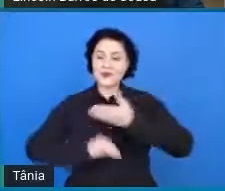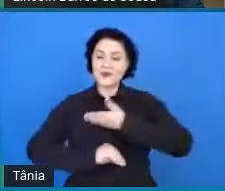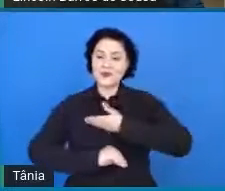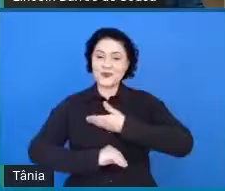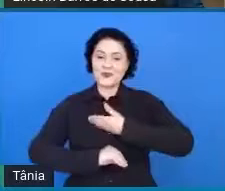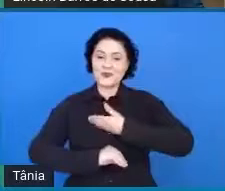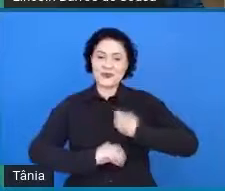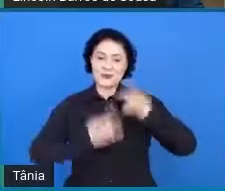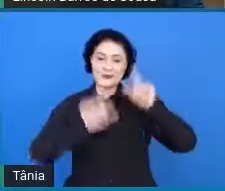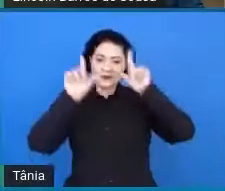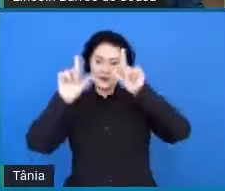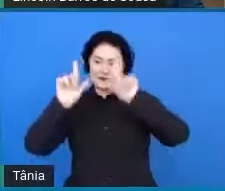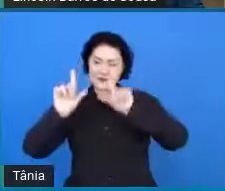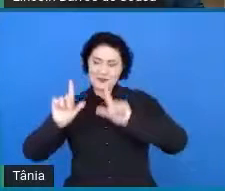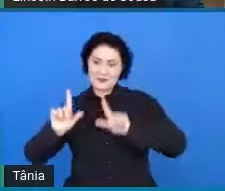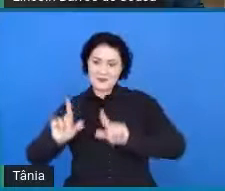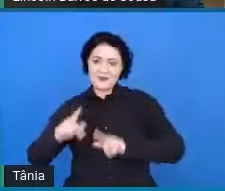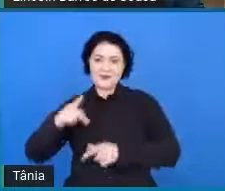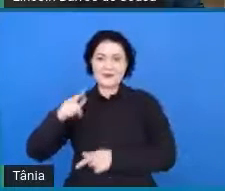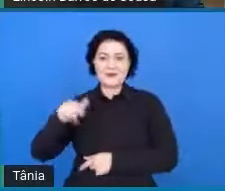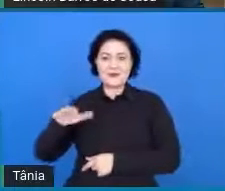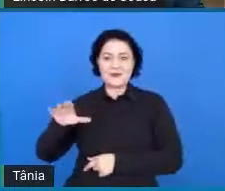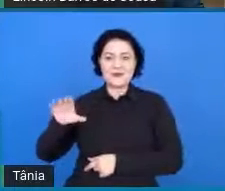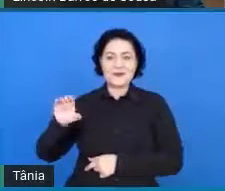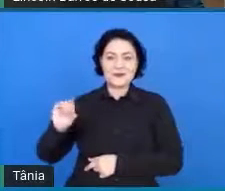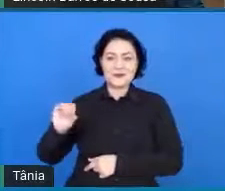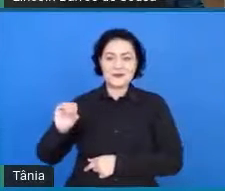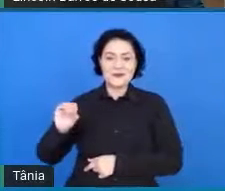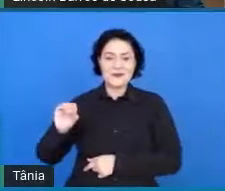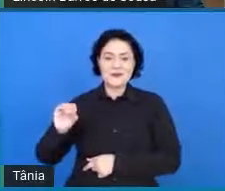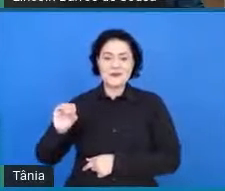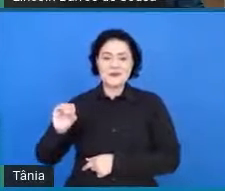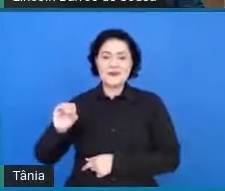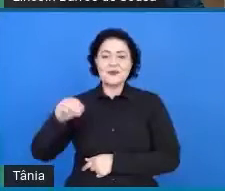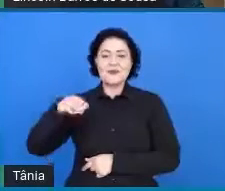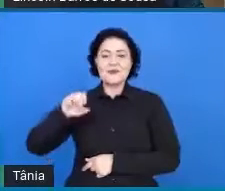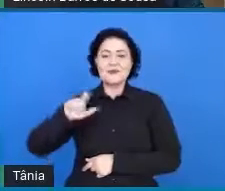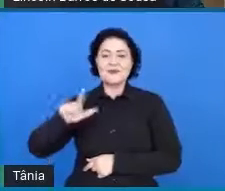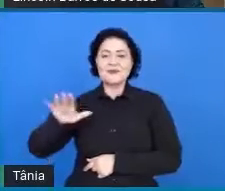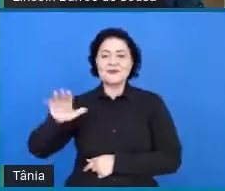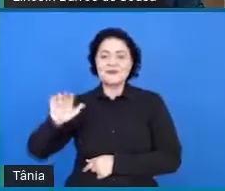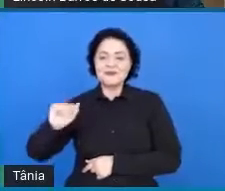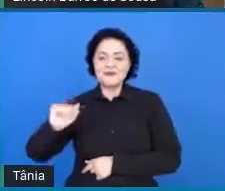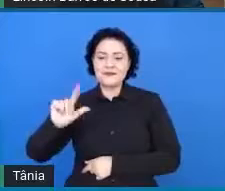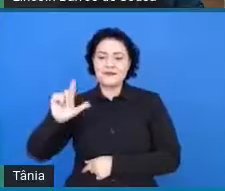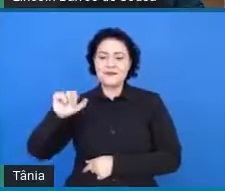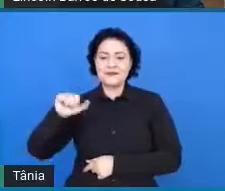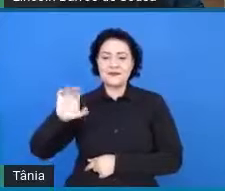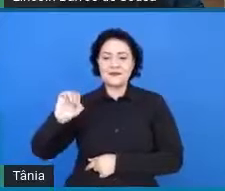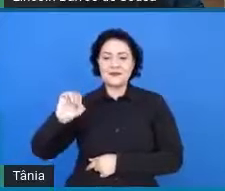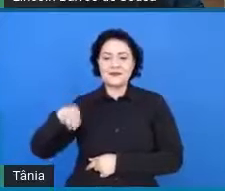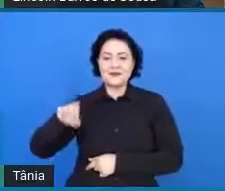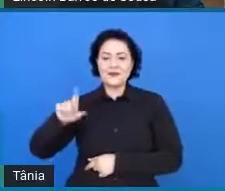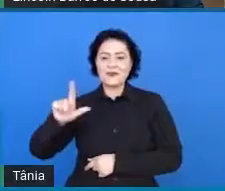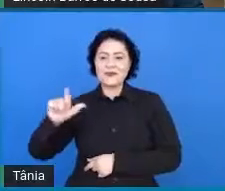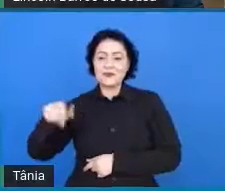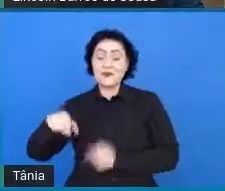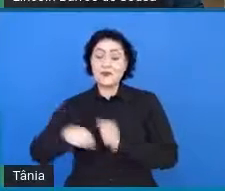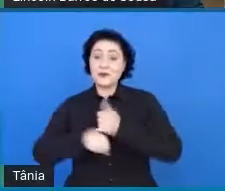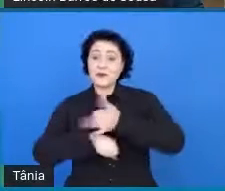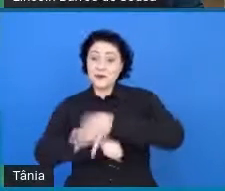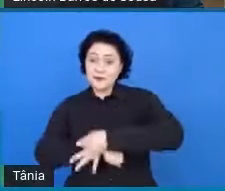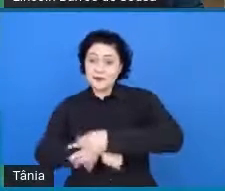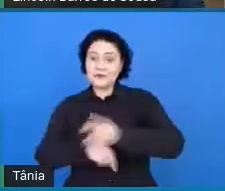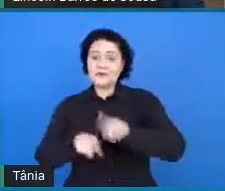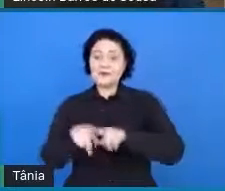aqui da tela Paulo Roberto Nossa Malena Lincoln a de Foz do Iguaçu